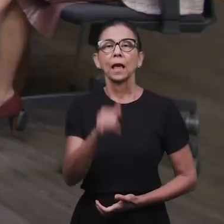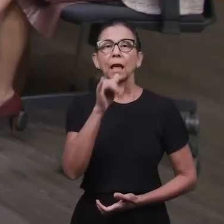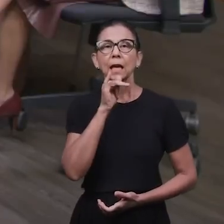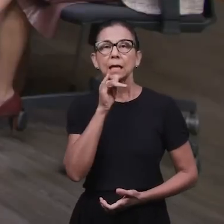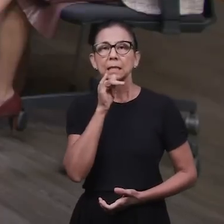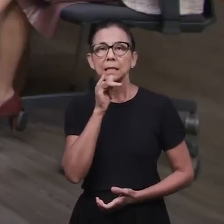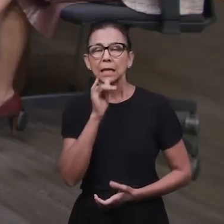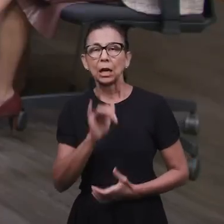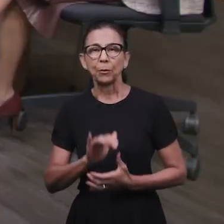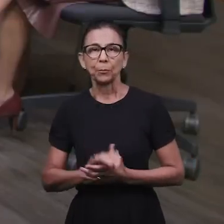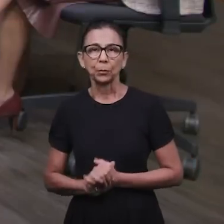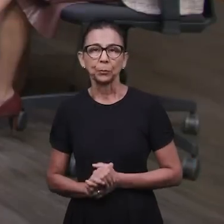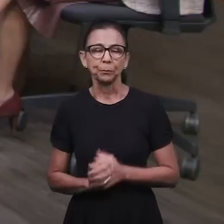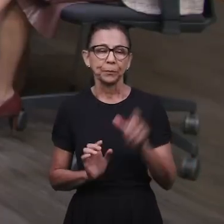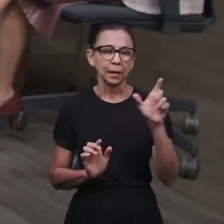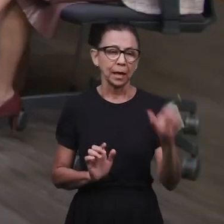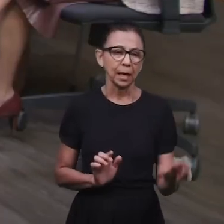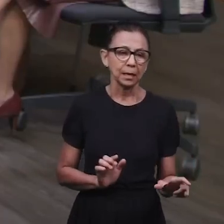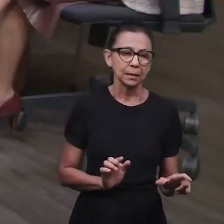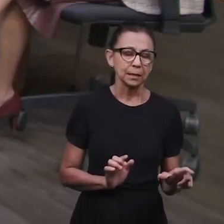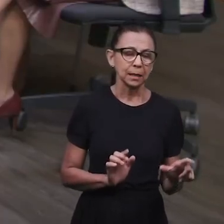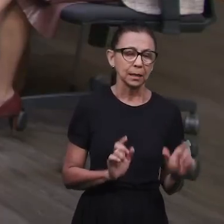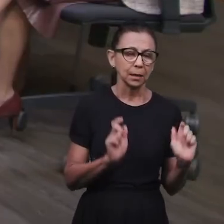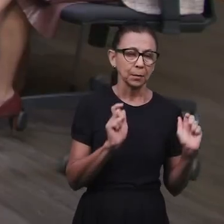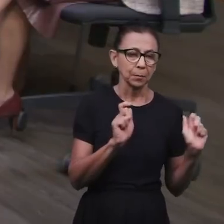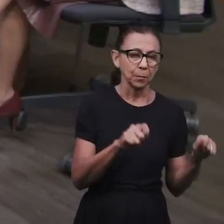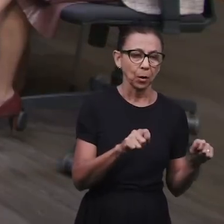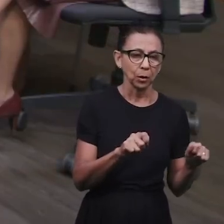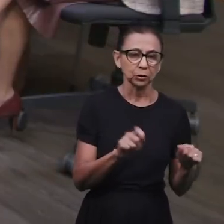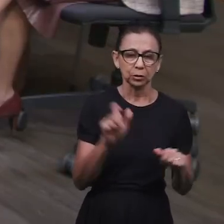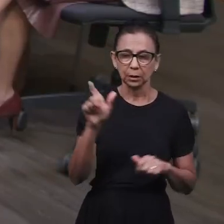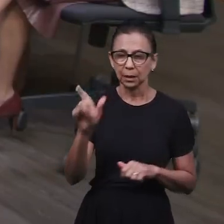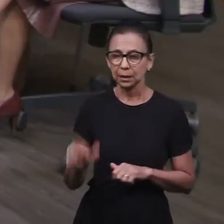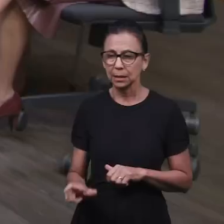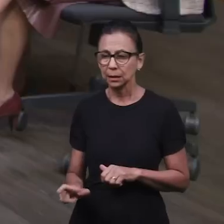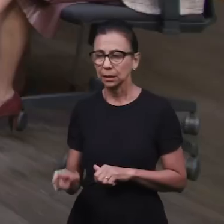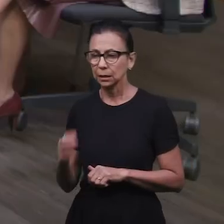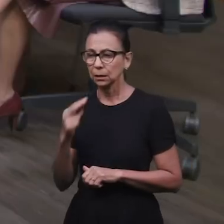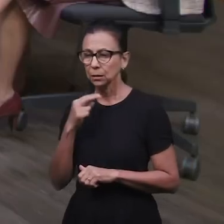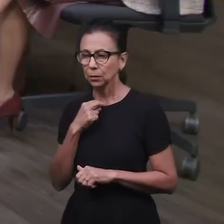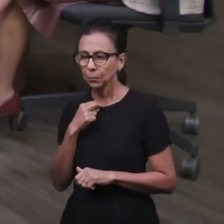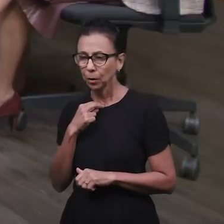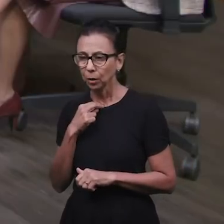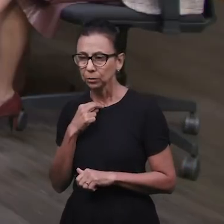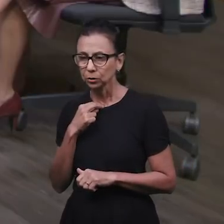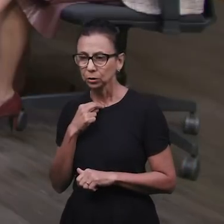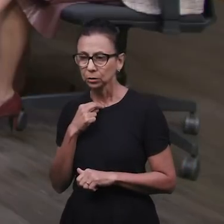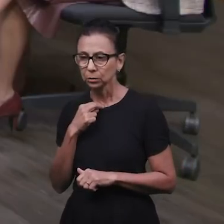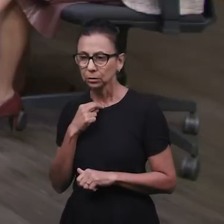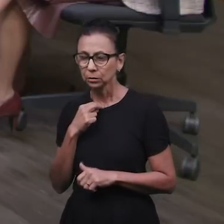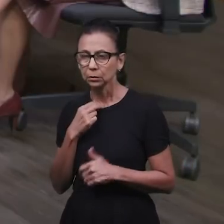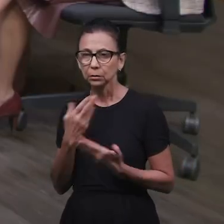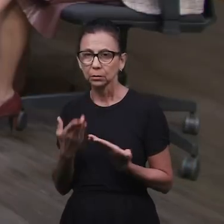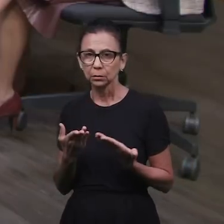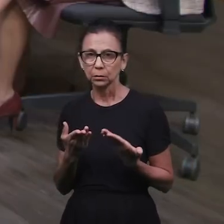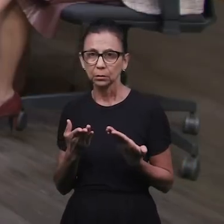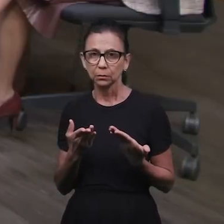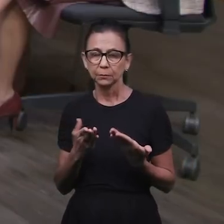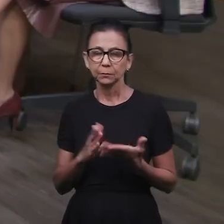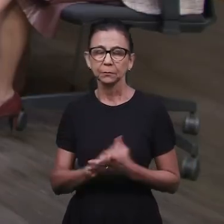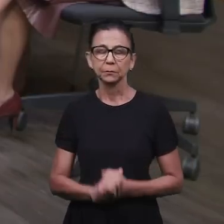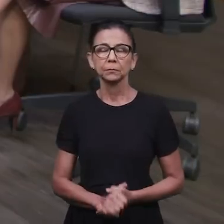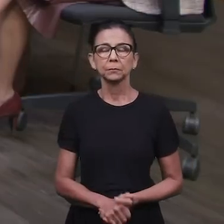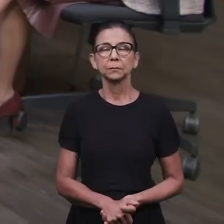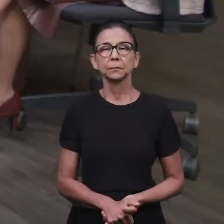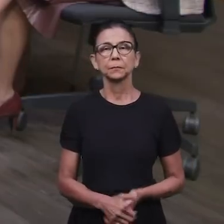de responder a sua pergunta, eu quero mandar o meu abraço para o meu grande amigo, pastor Daniel, seu pastor, para os jovens lá de